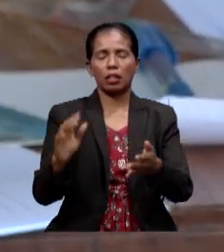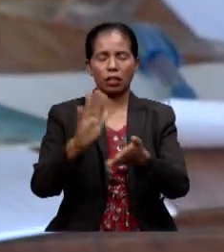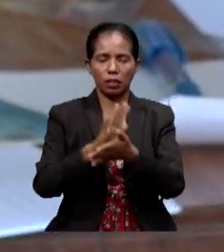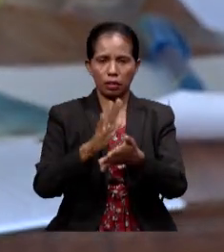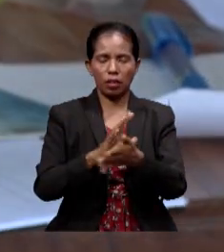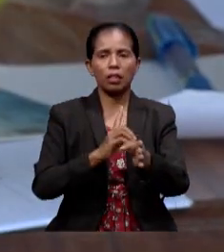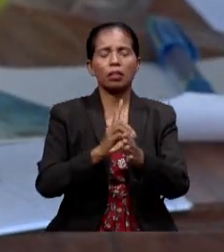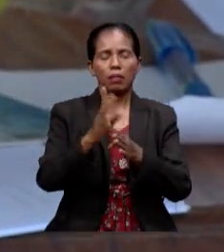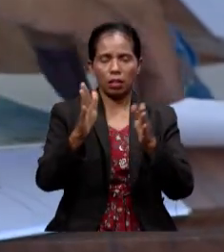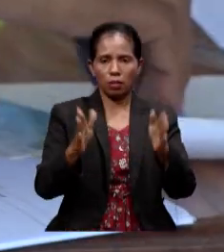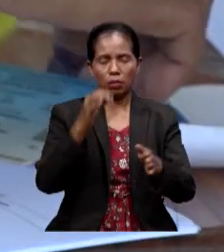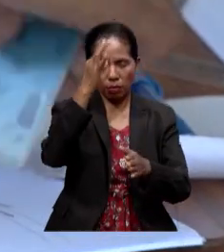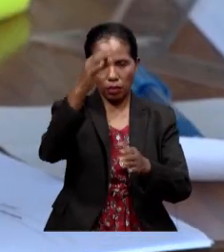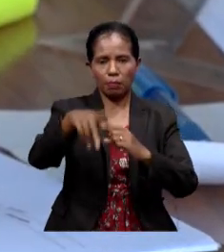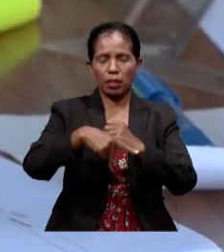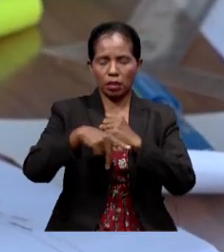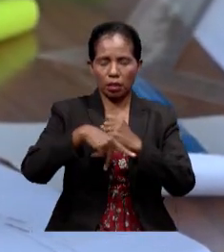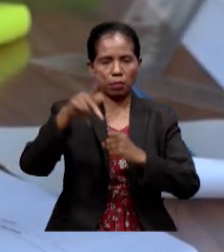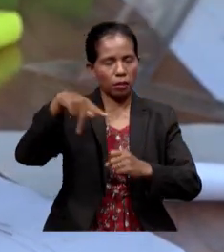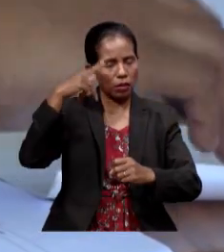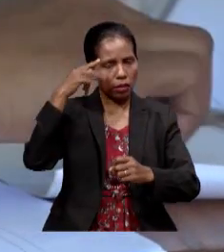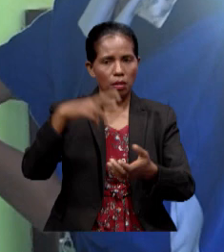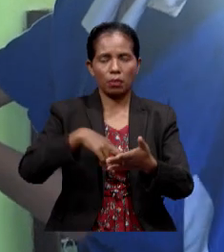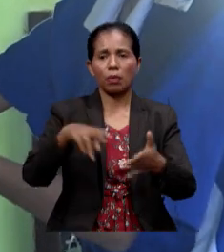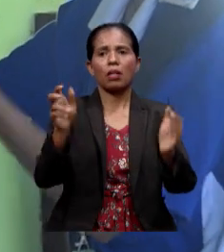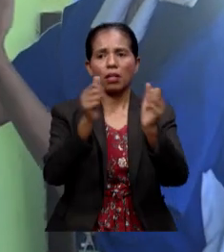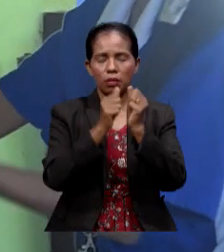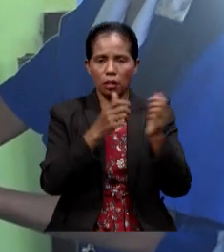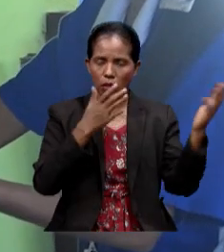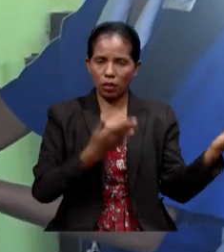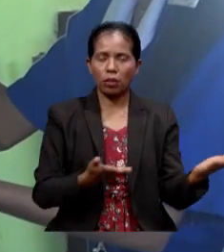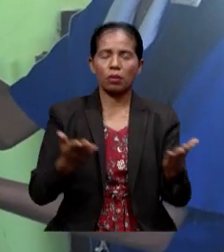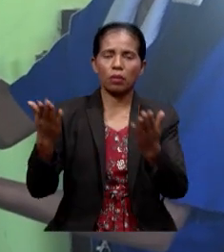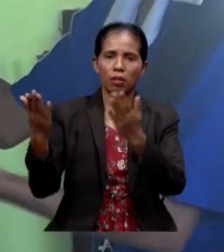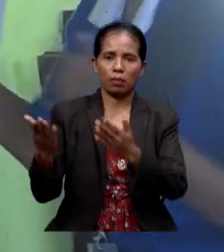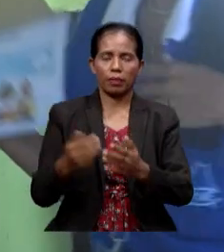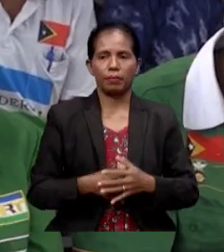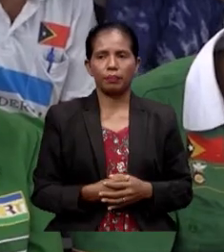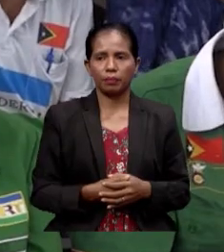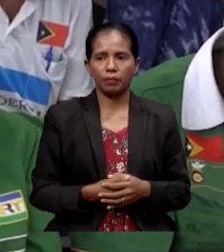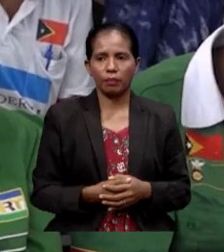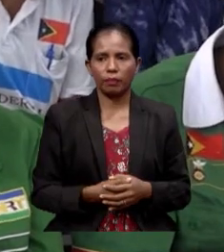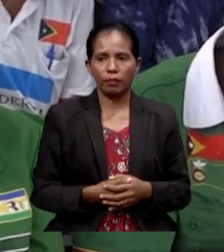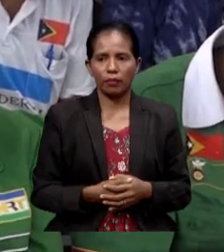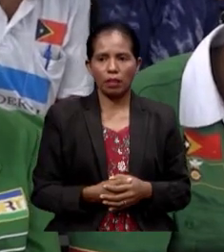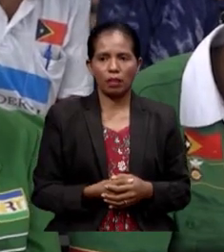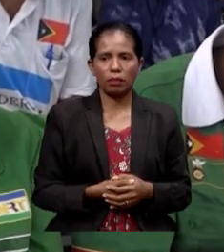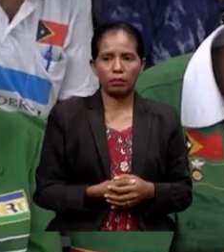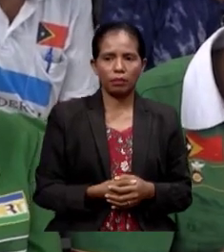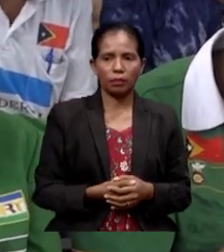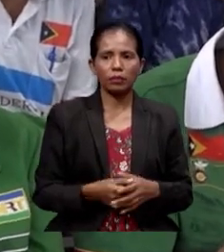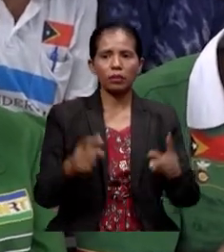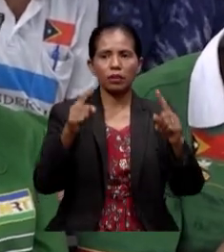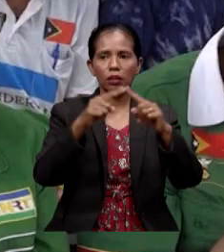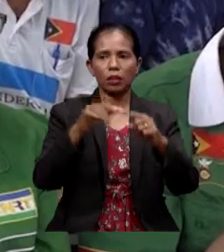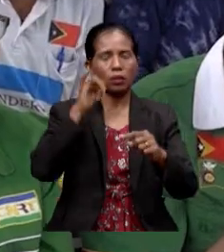semana o partido político OCN se aprova a mutuc antes de bajar a produção. É, mesmo, né? Todo o que a